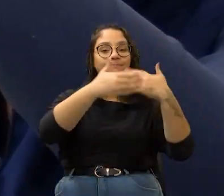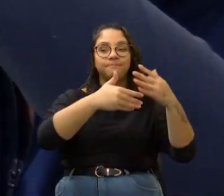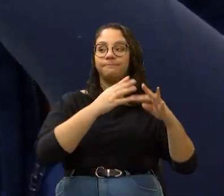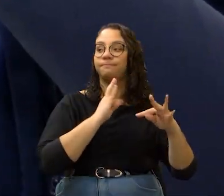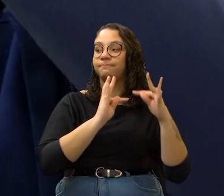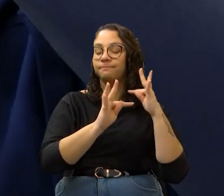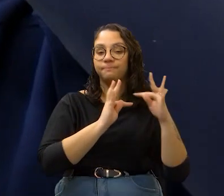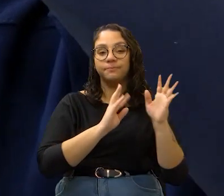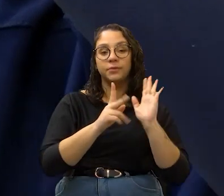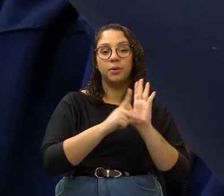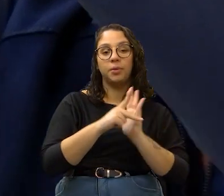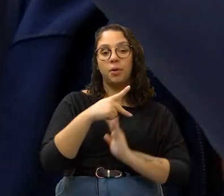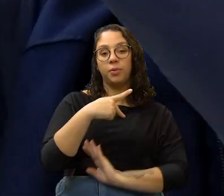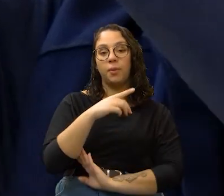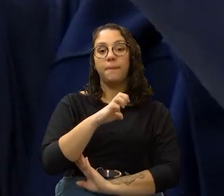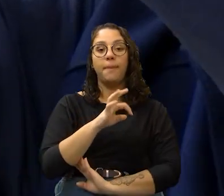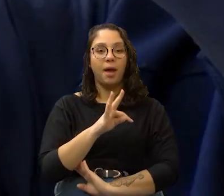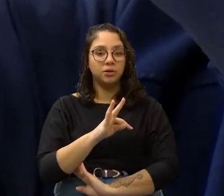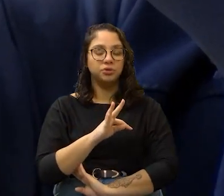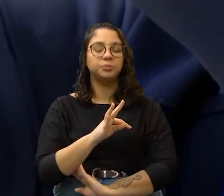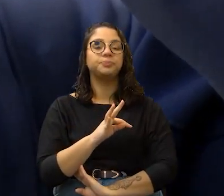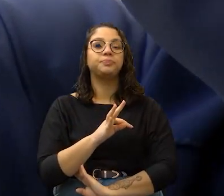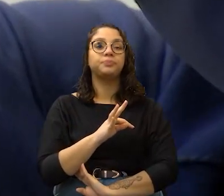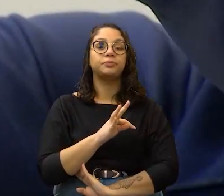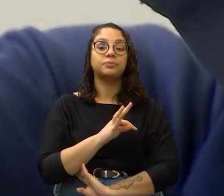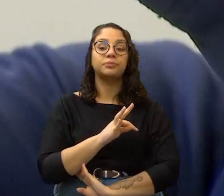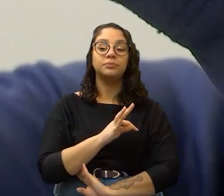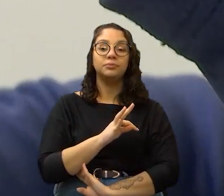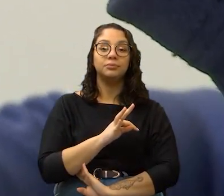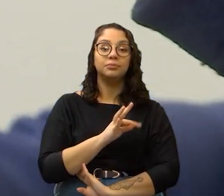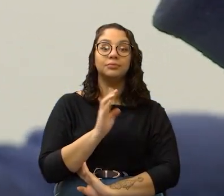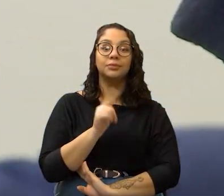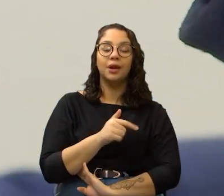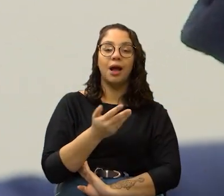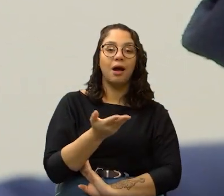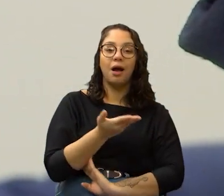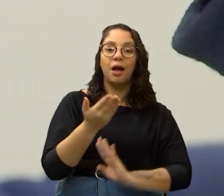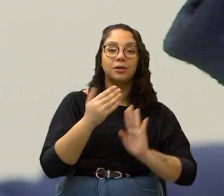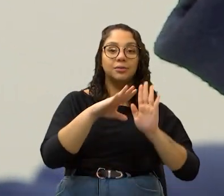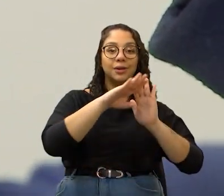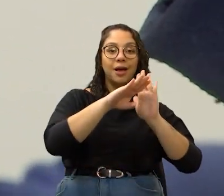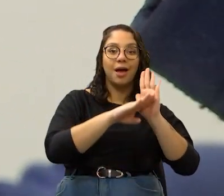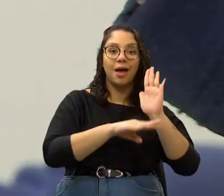frente desses tratamentos para os pets. Como é que ela